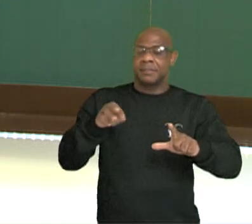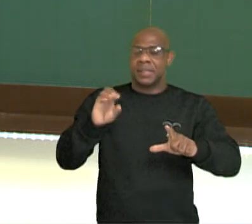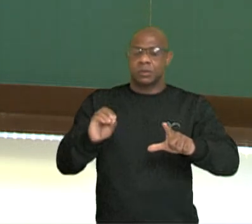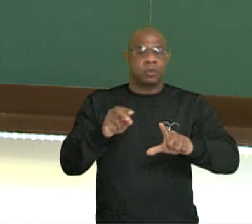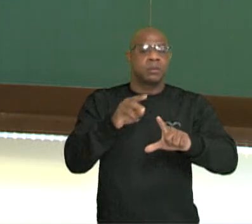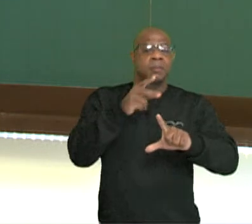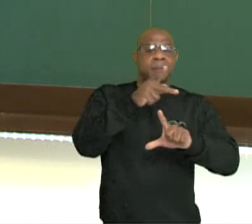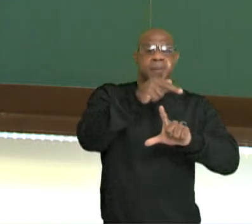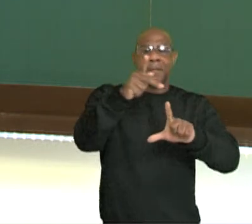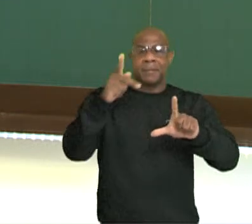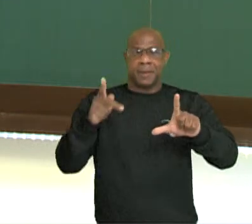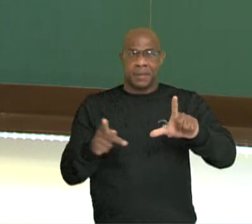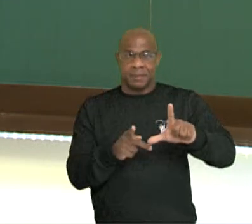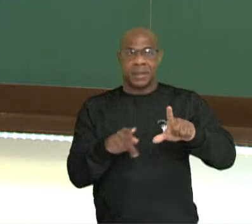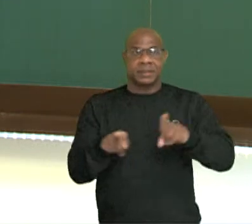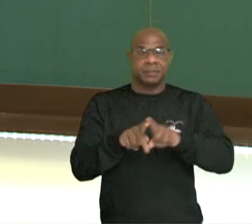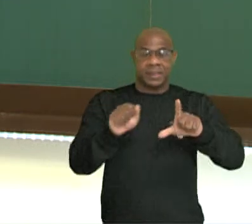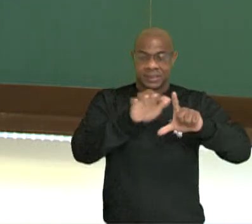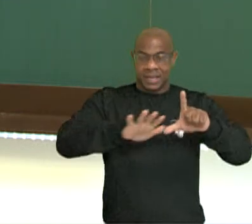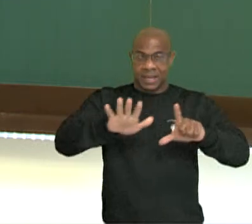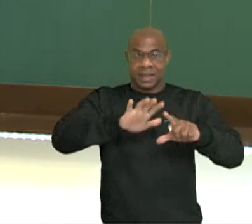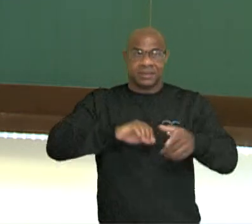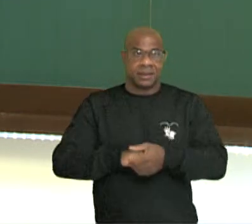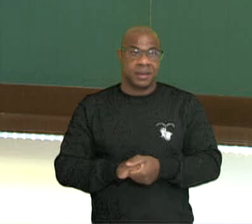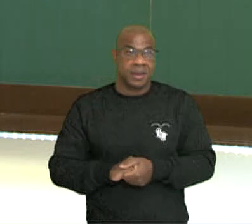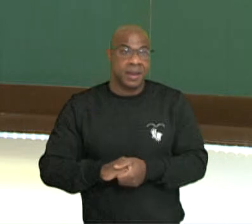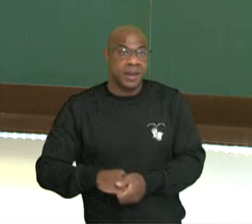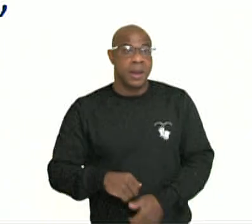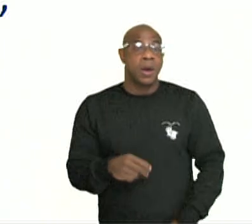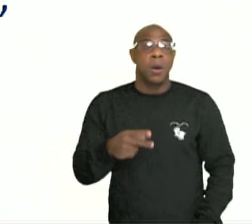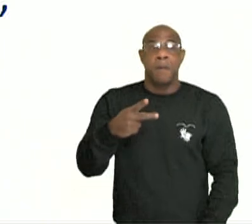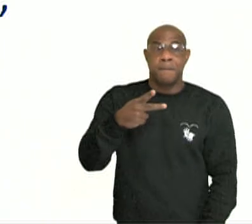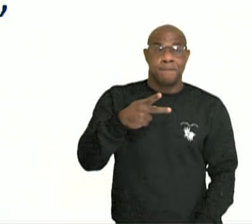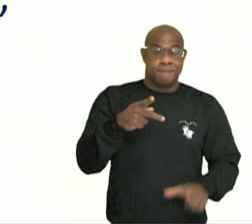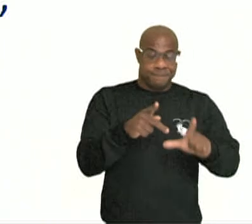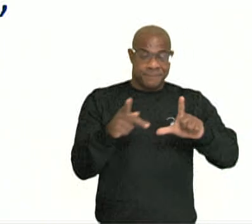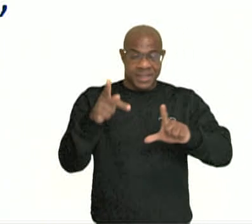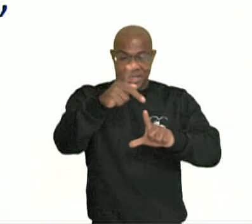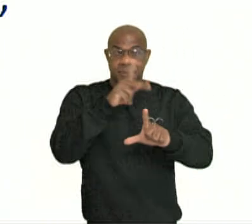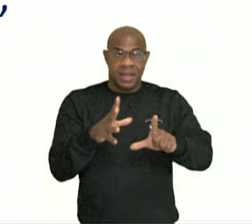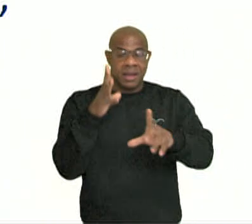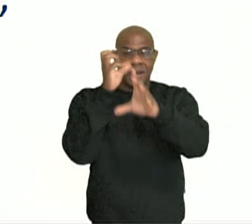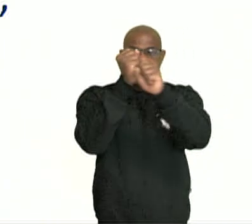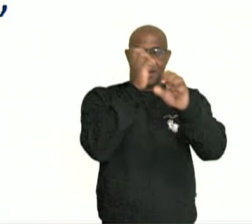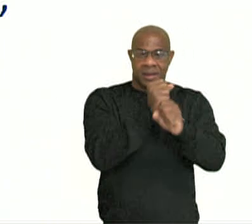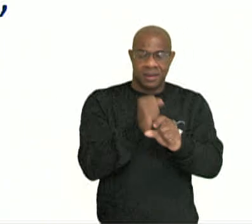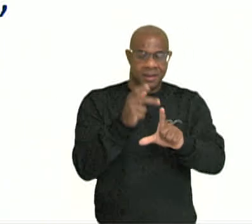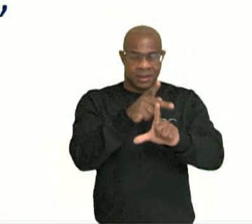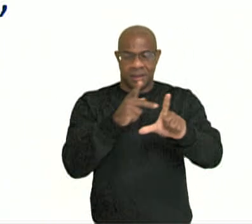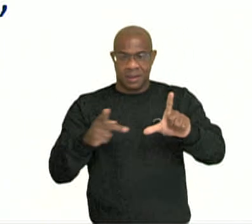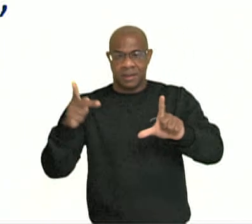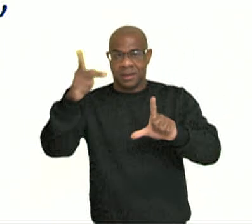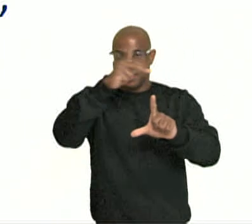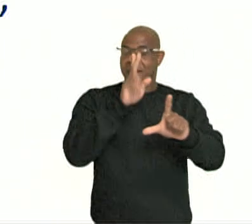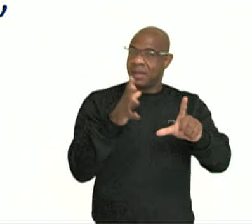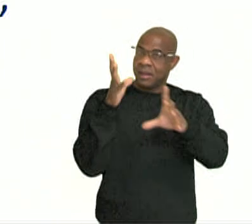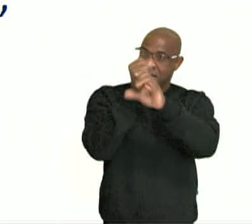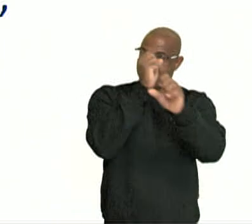Olha aqui. O perímetro é a soma de todas as medidas dos lados de um polígono,